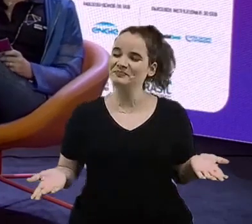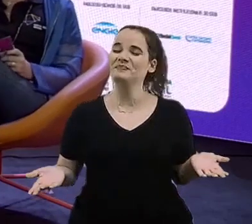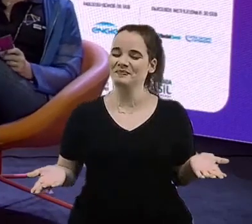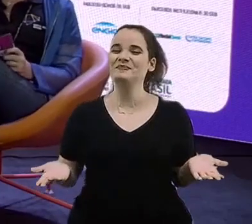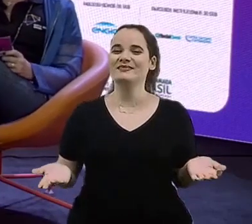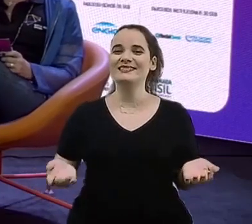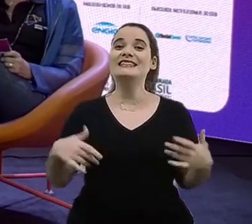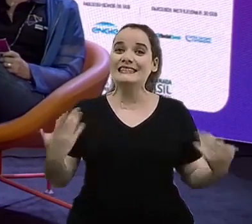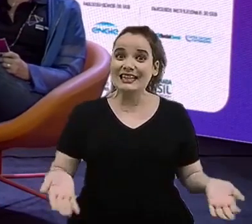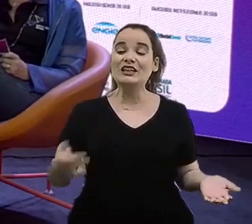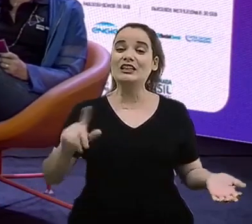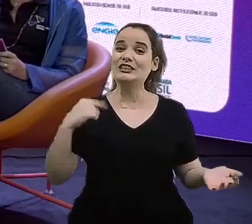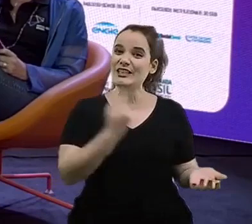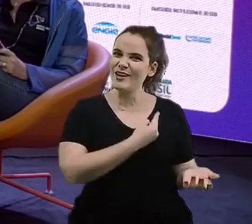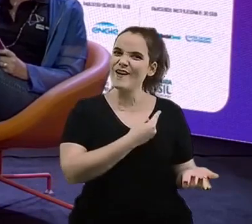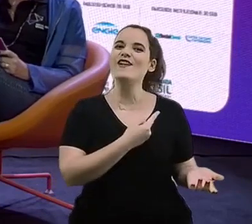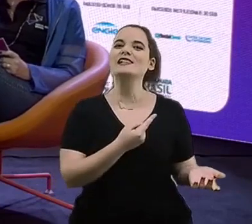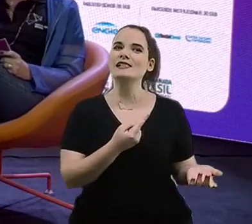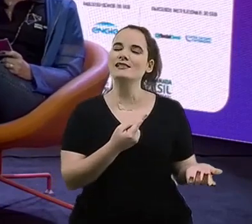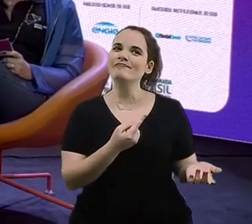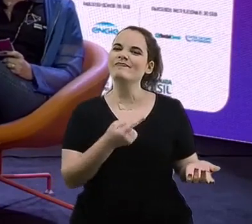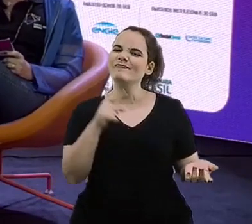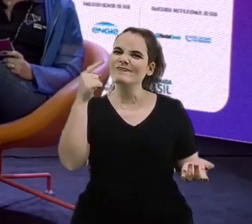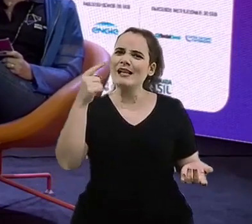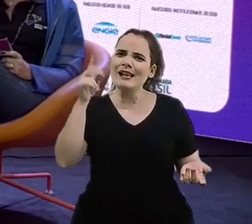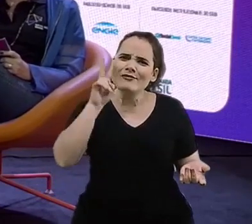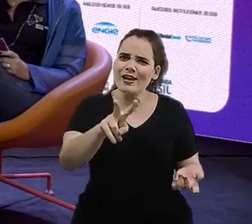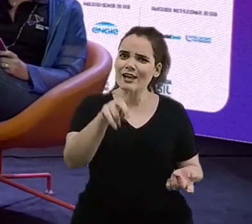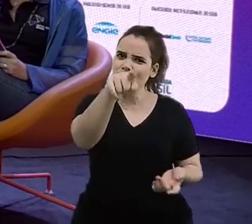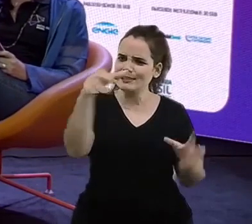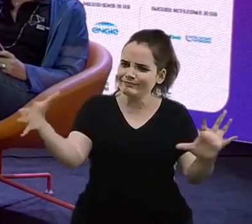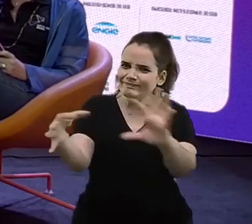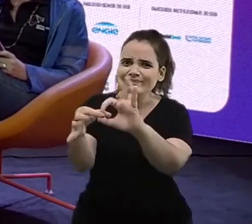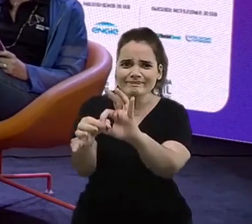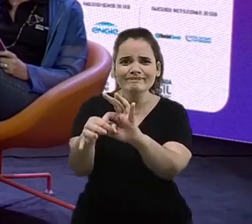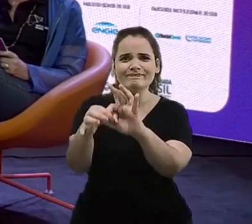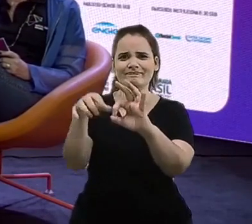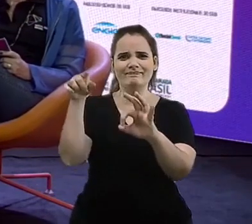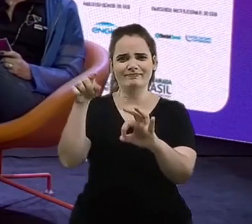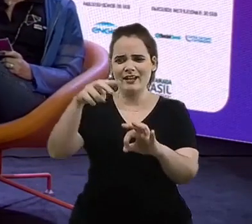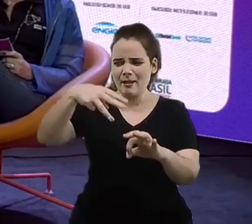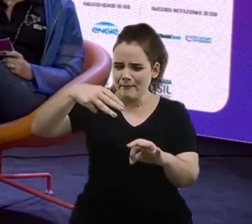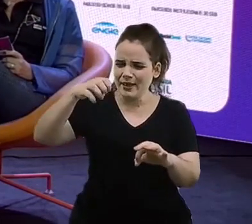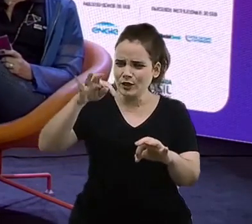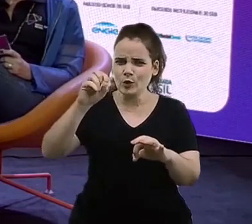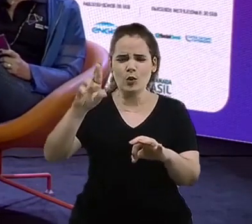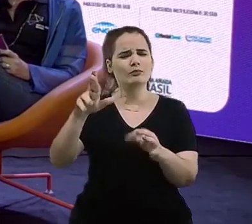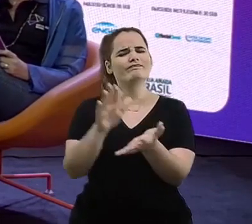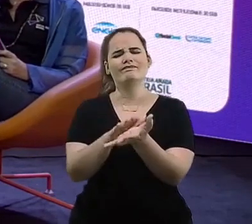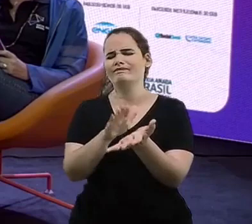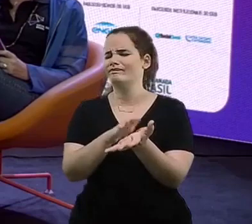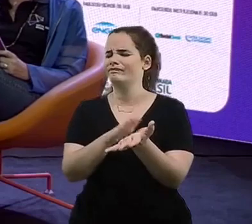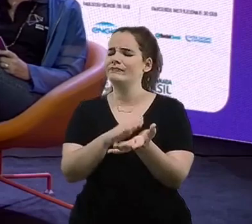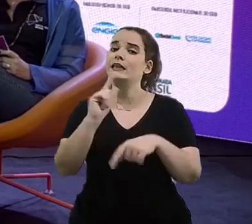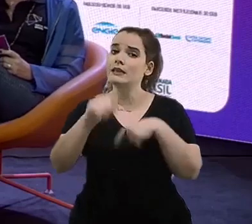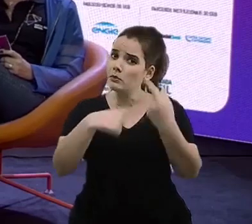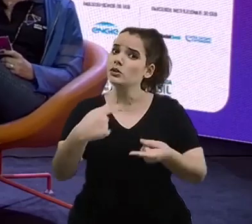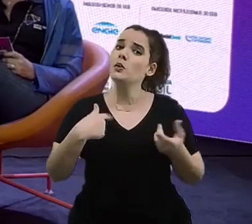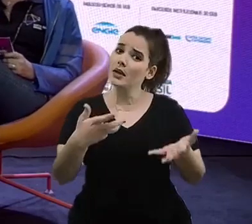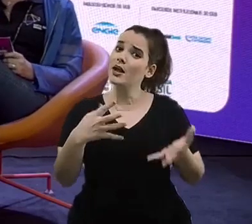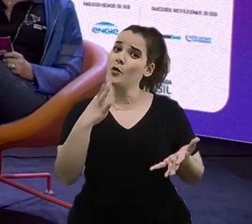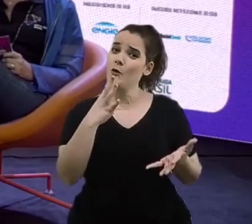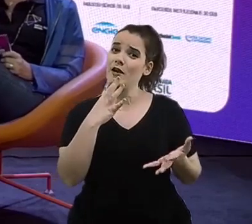a definição do problema, todos os passos, né, aquele olhar não técnico e aquele olhar estratégico. Isso ficou muito